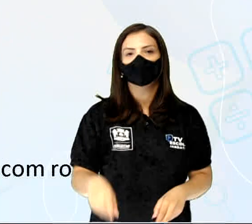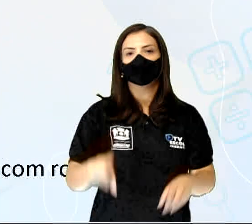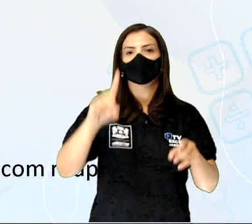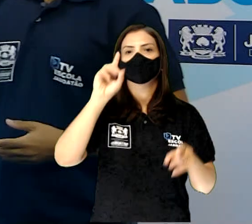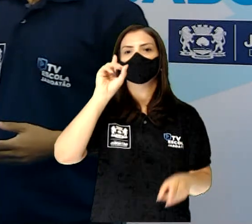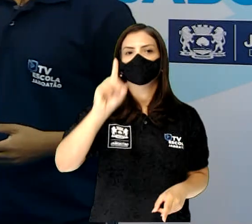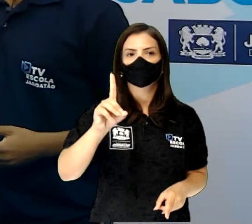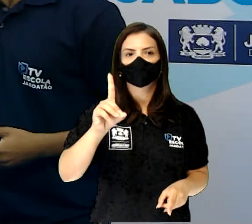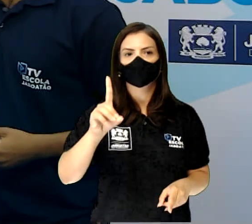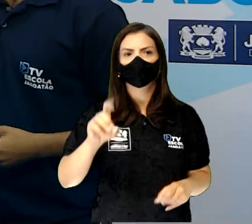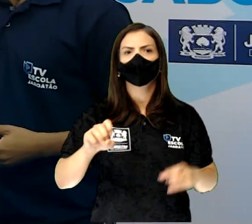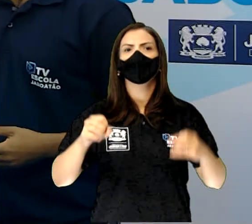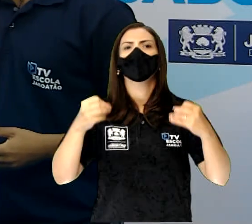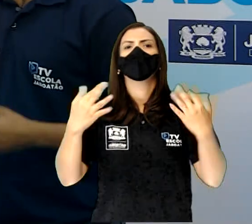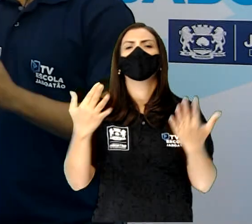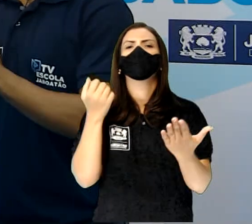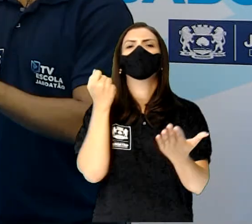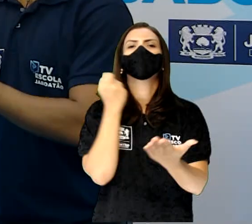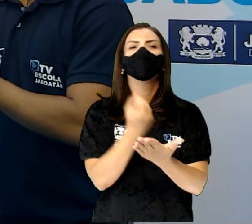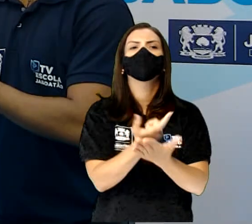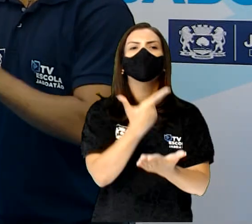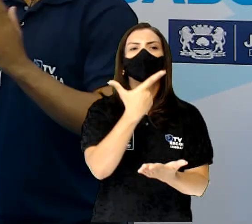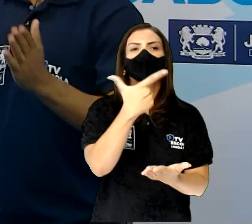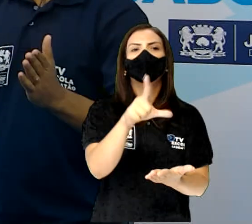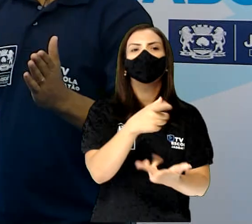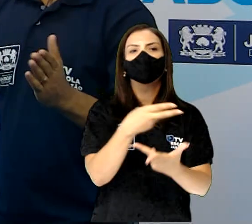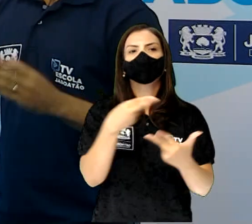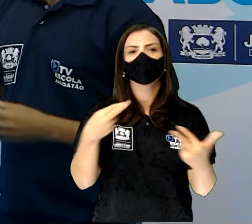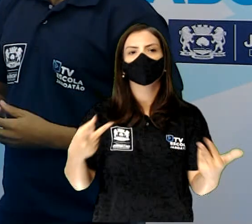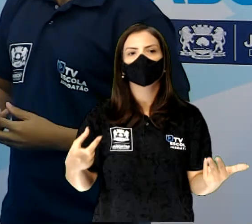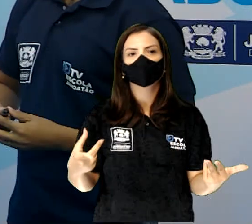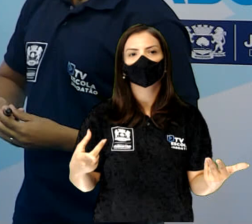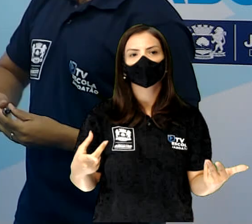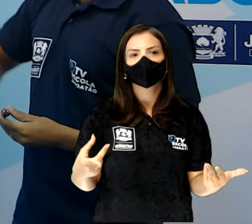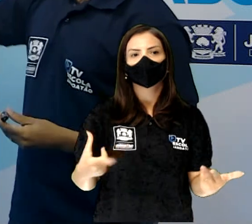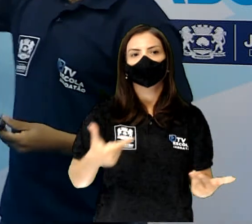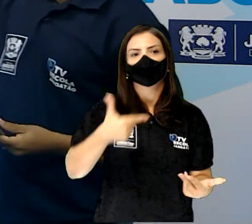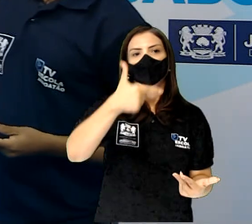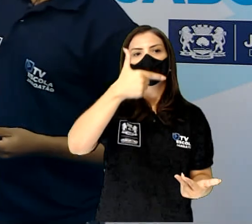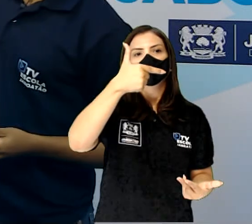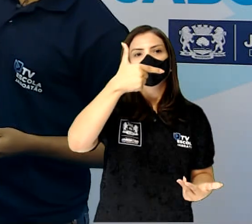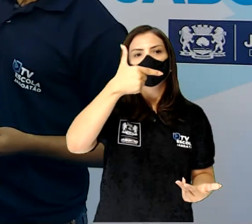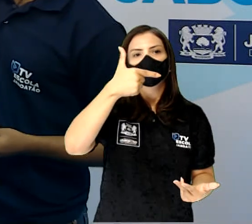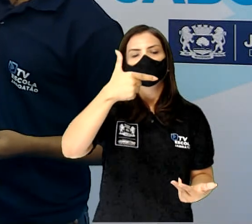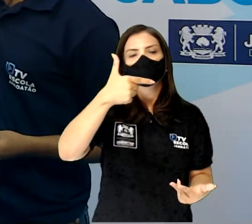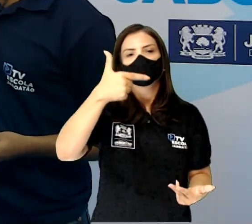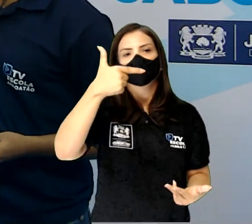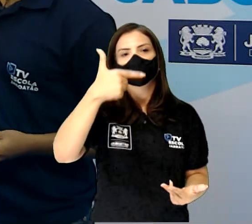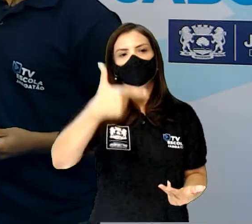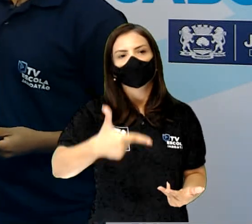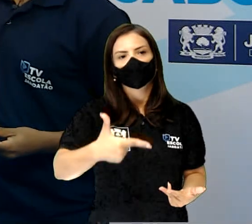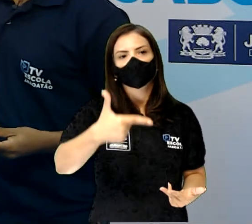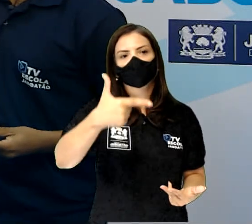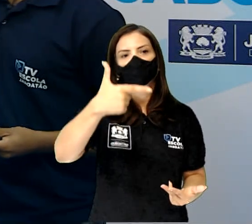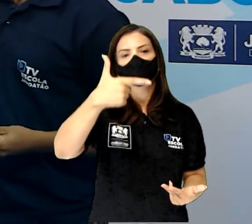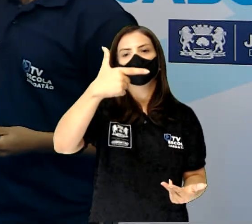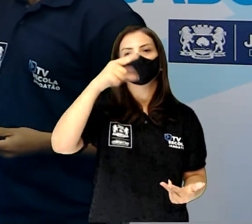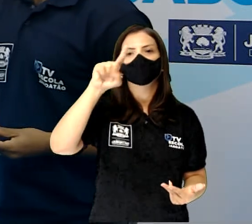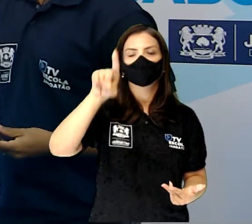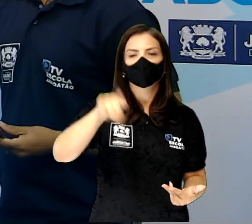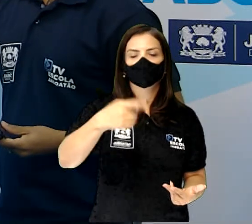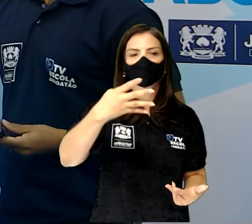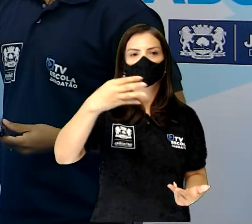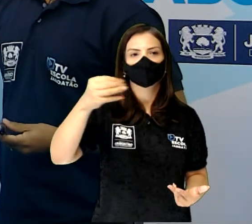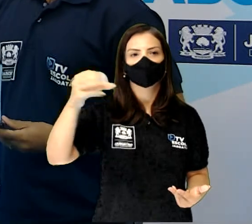gastou 2.400 menos 1.600. Por que menos 1.600? Que é o que ele gastou até agora. 800 mais 600